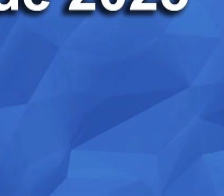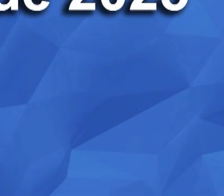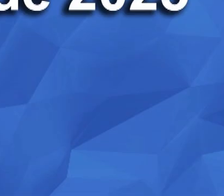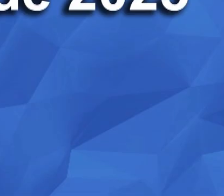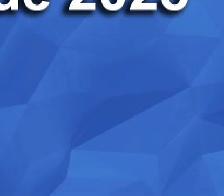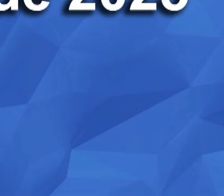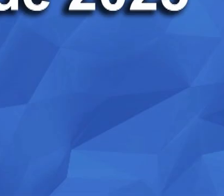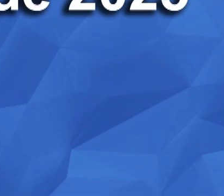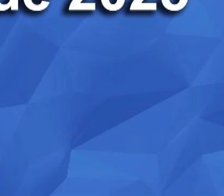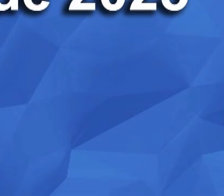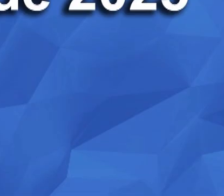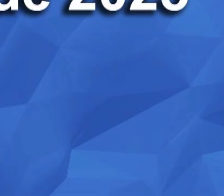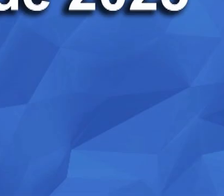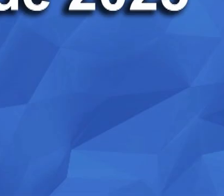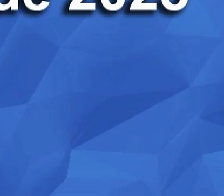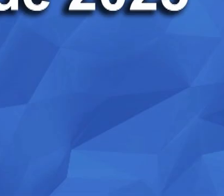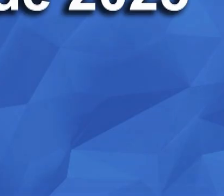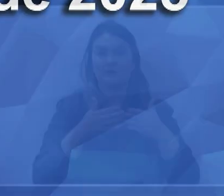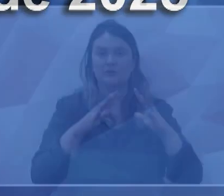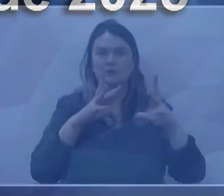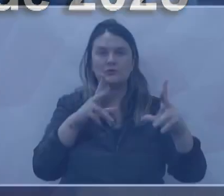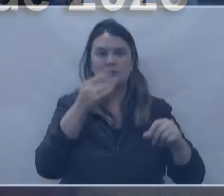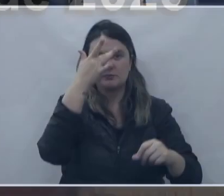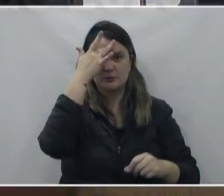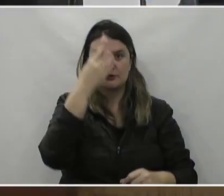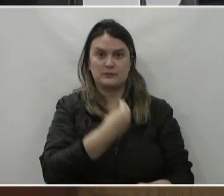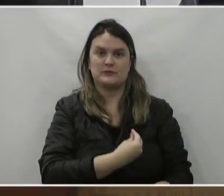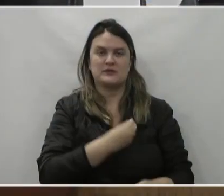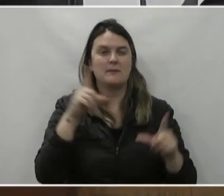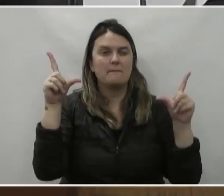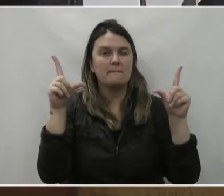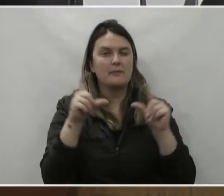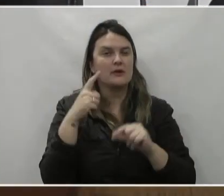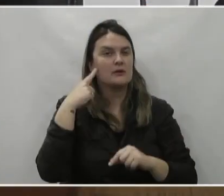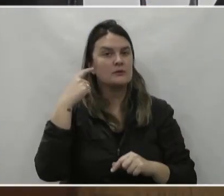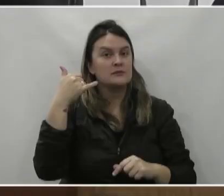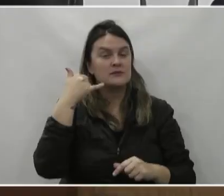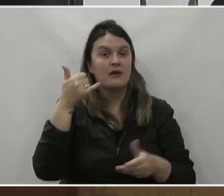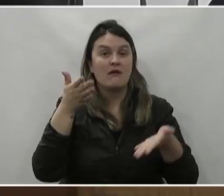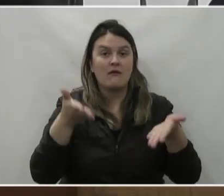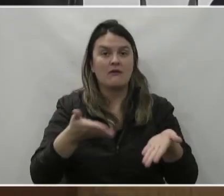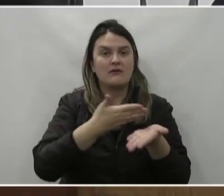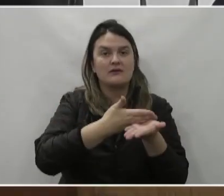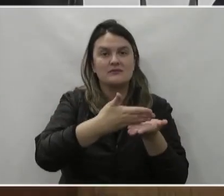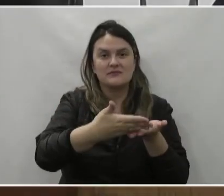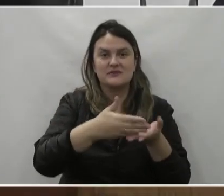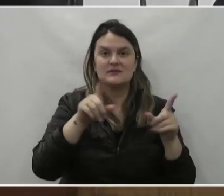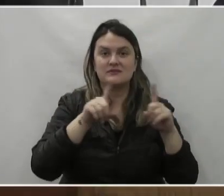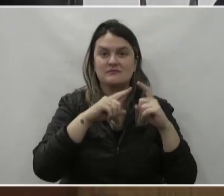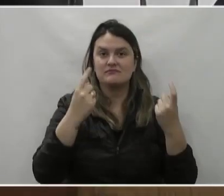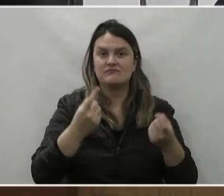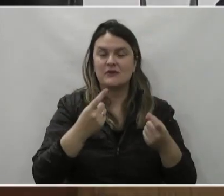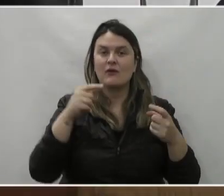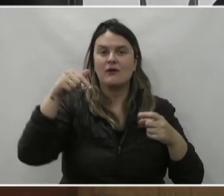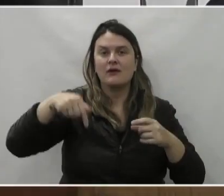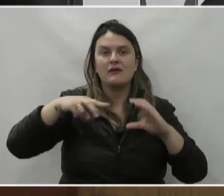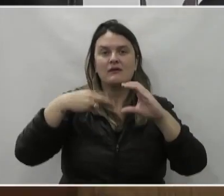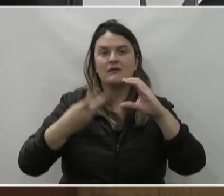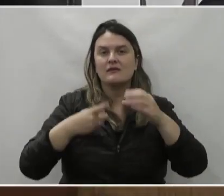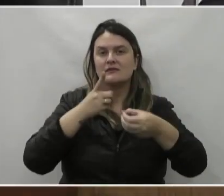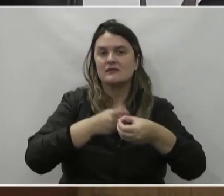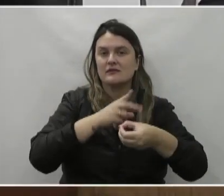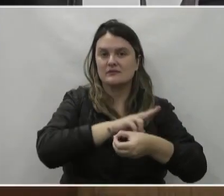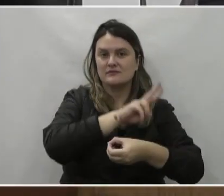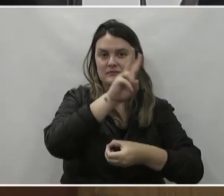Boa noite a todos. Peço que coloquem os celulares em modo silencioso, por favor. Damos início à reunião ordinária da Câmara Municipal de